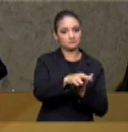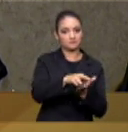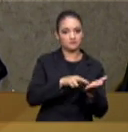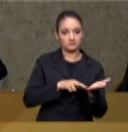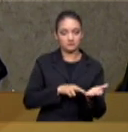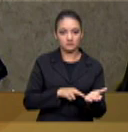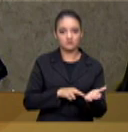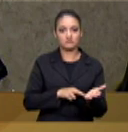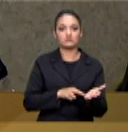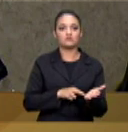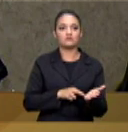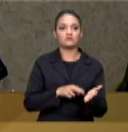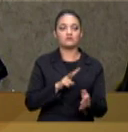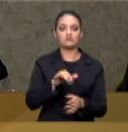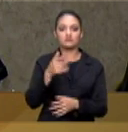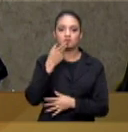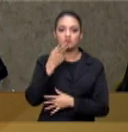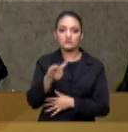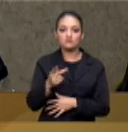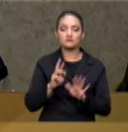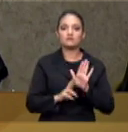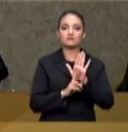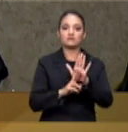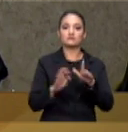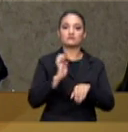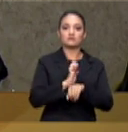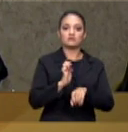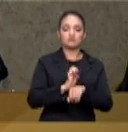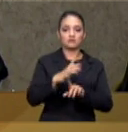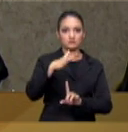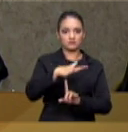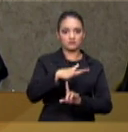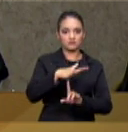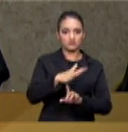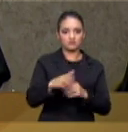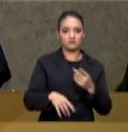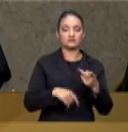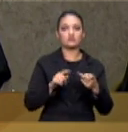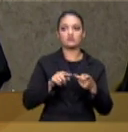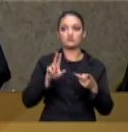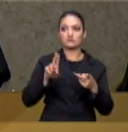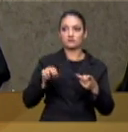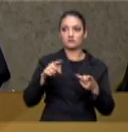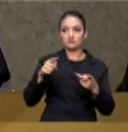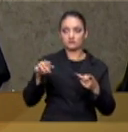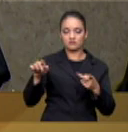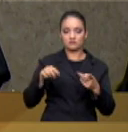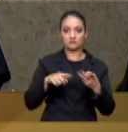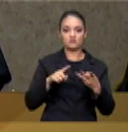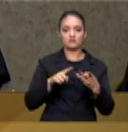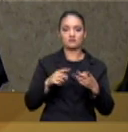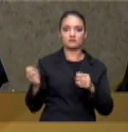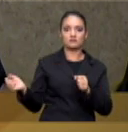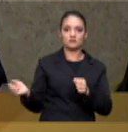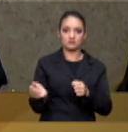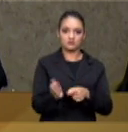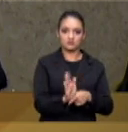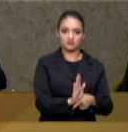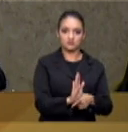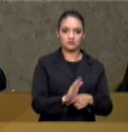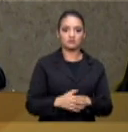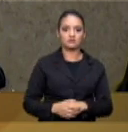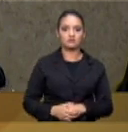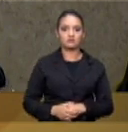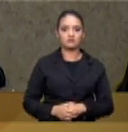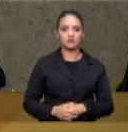falará o Estado do Paraná, falará a União, e falará o amicus curiae.